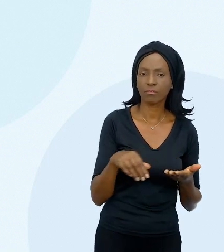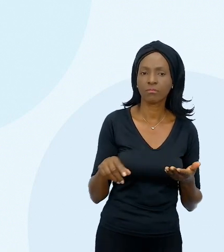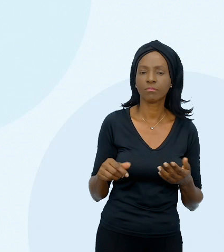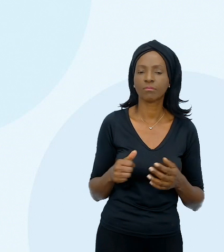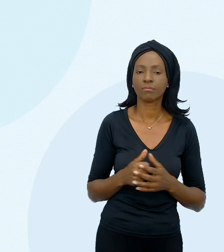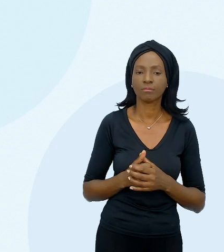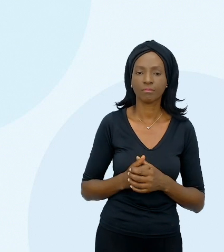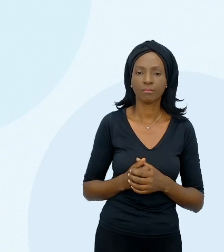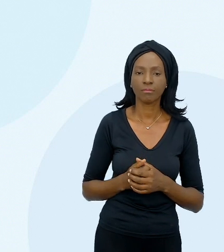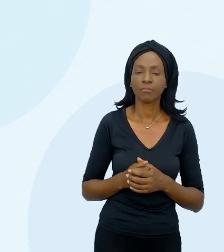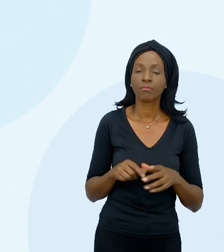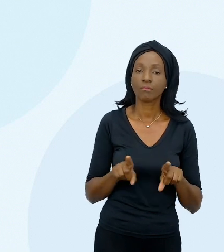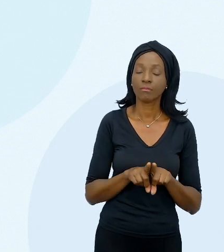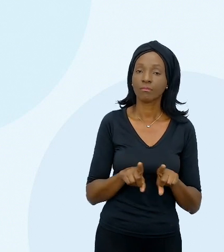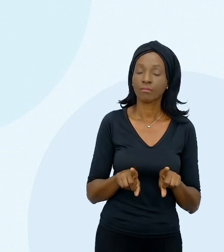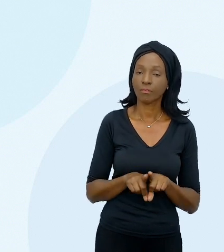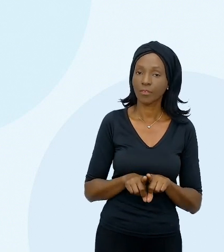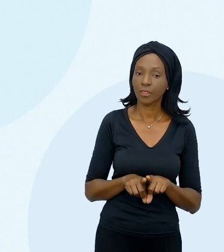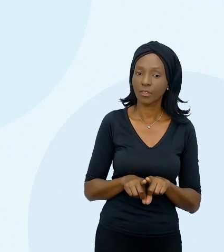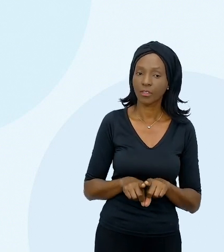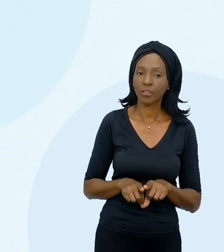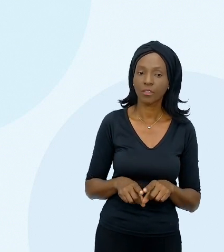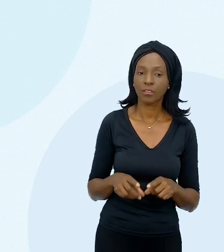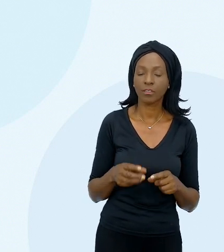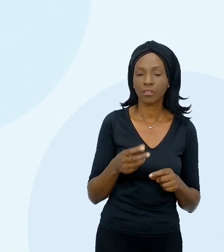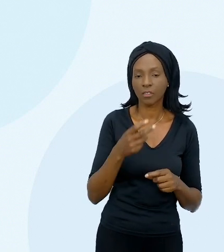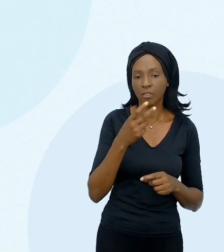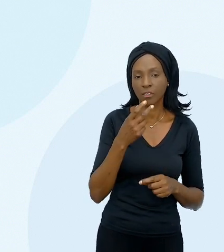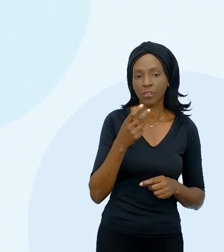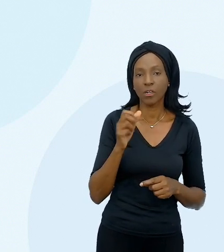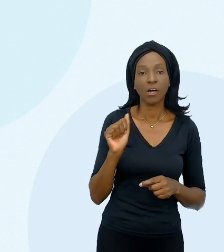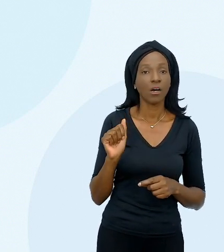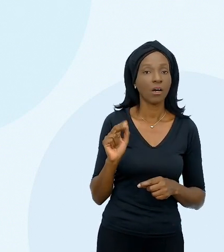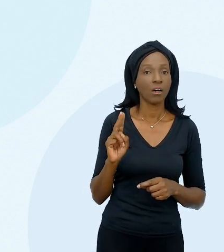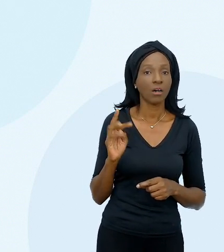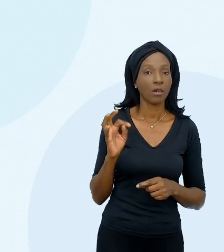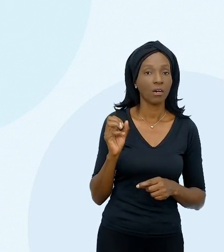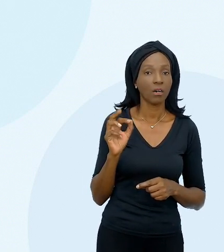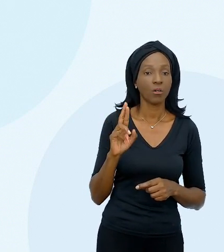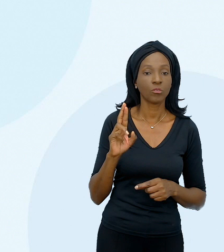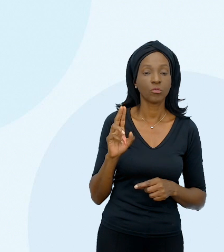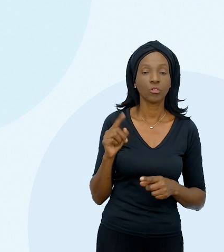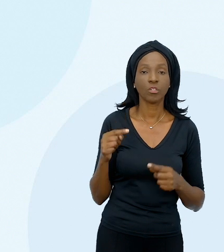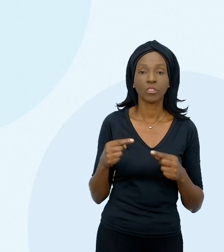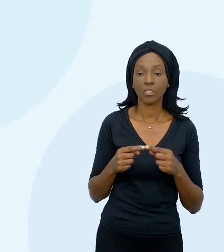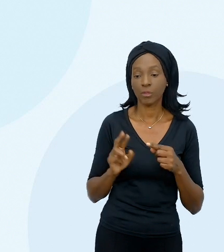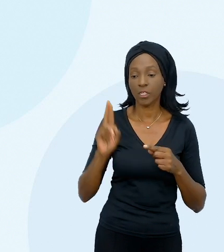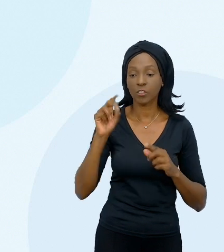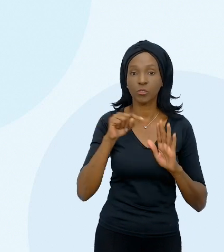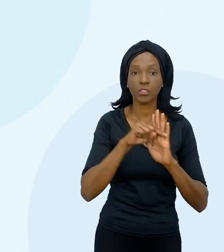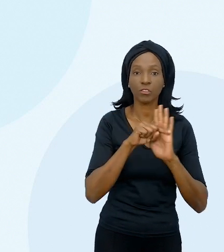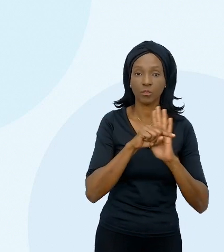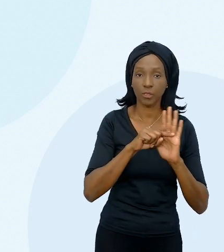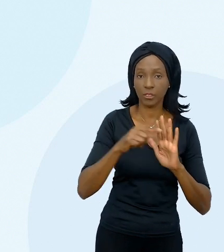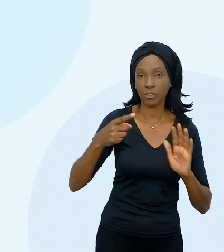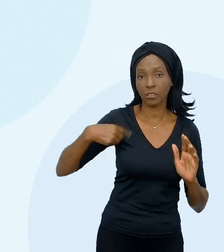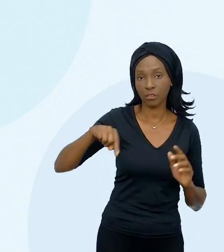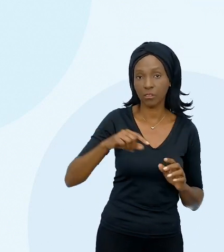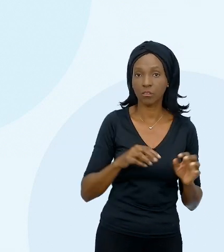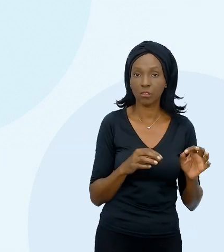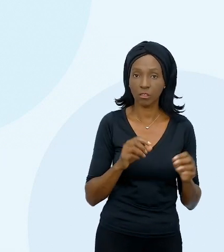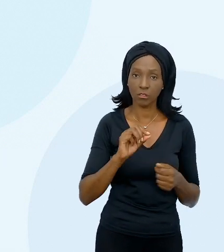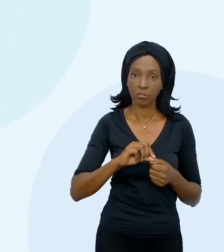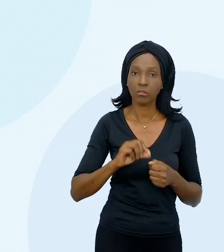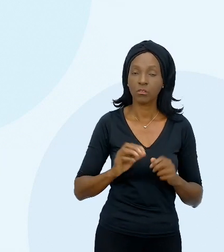tá? E os autores relacionados aí à pesquisa que nós realizamos